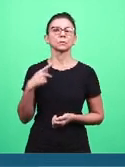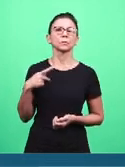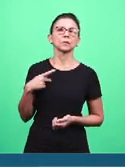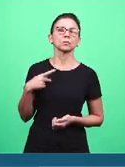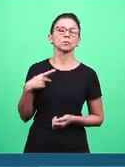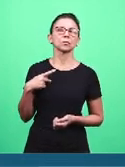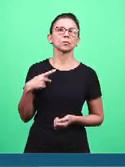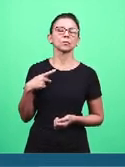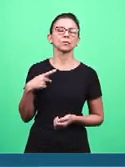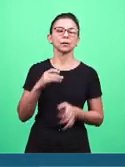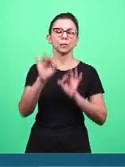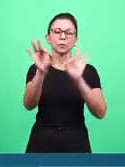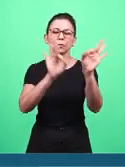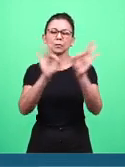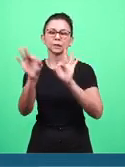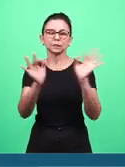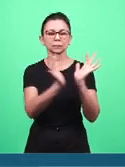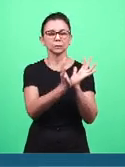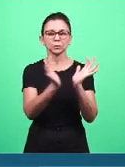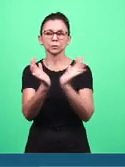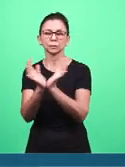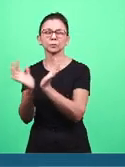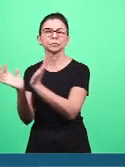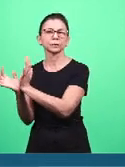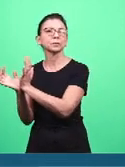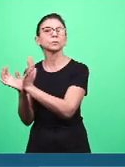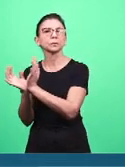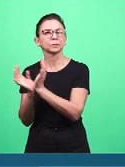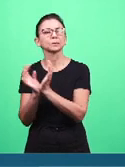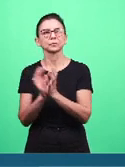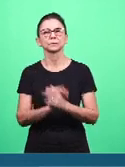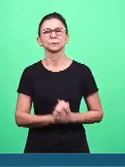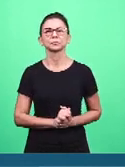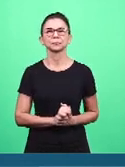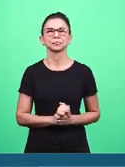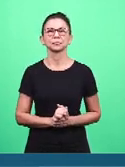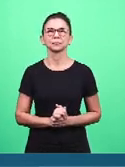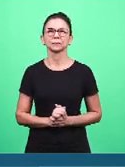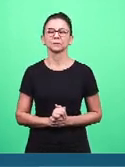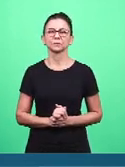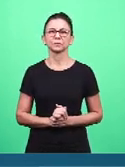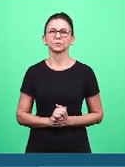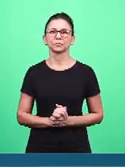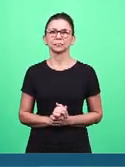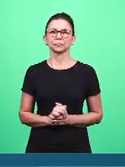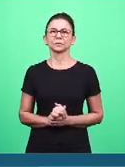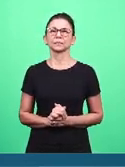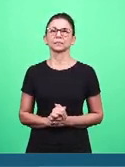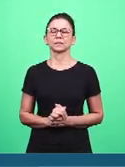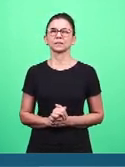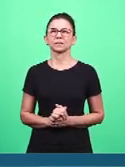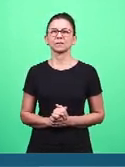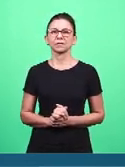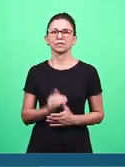da restauração. O que é que vai ter que ser feito agora? Então, vai agora a